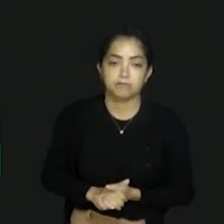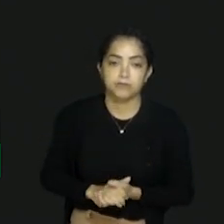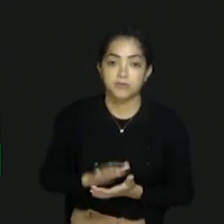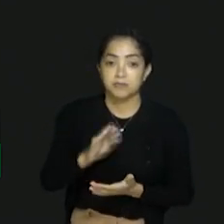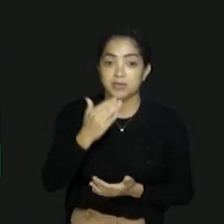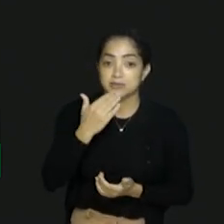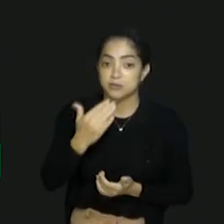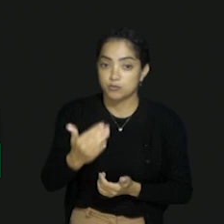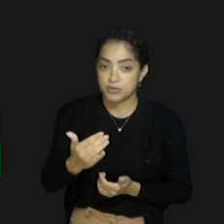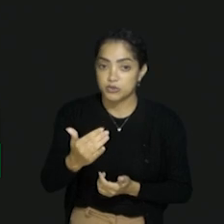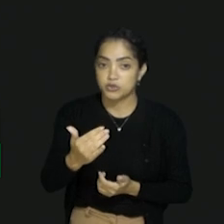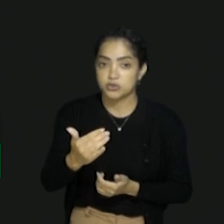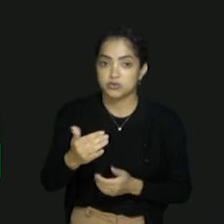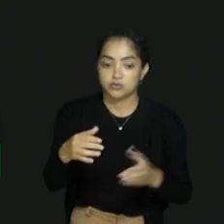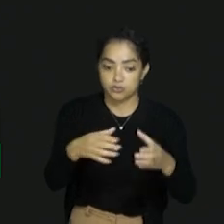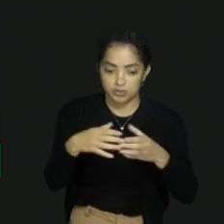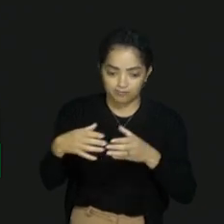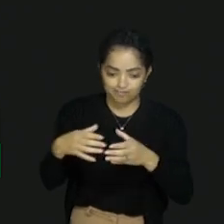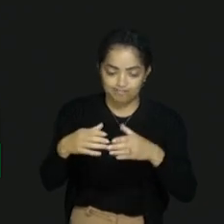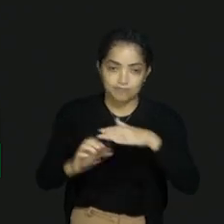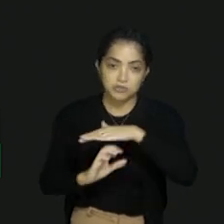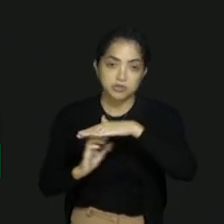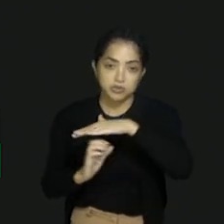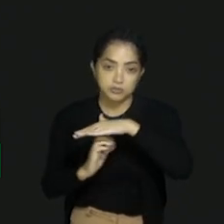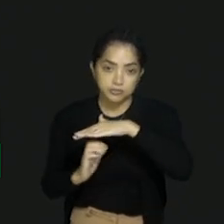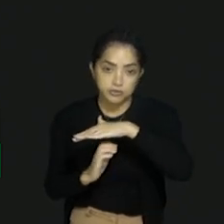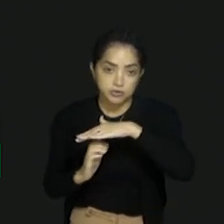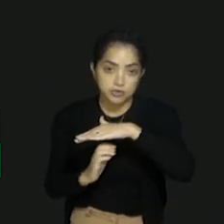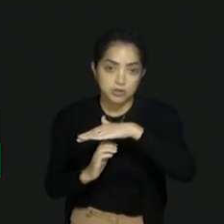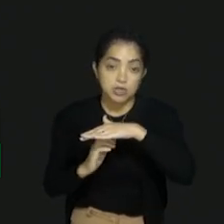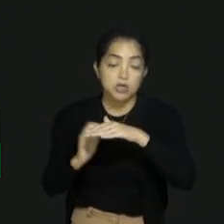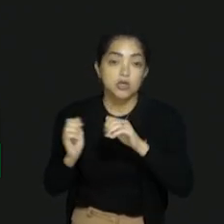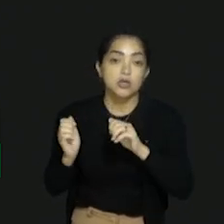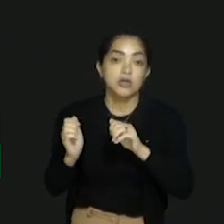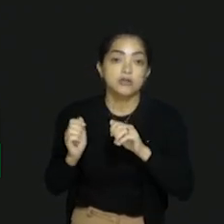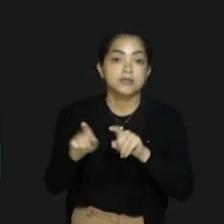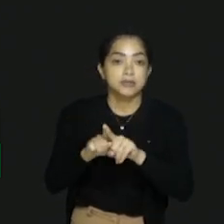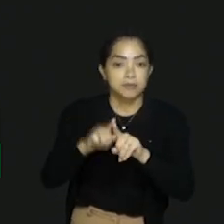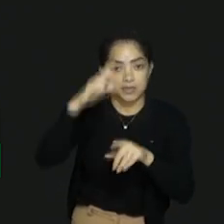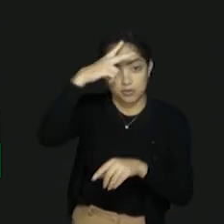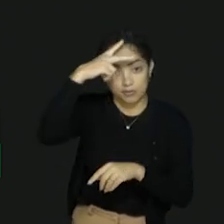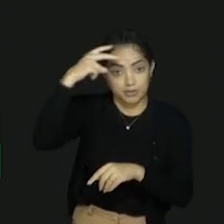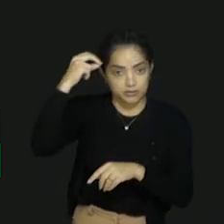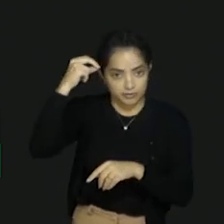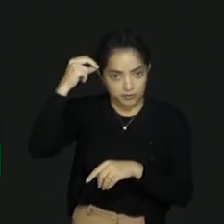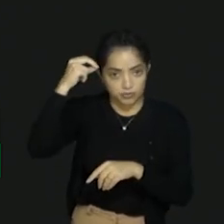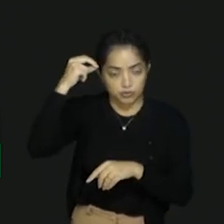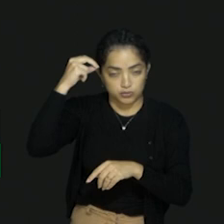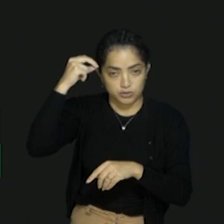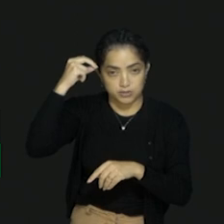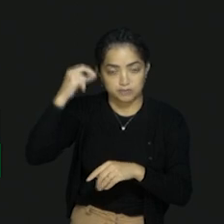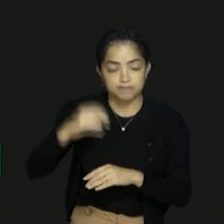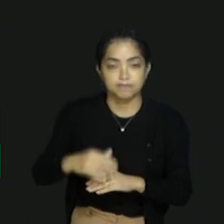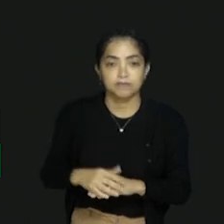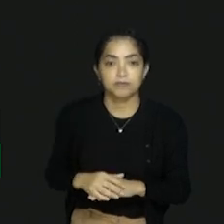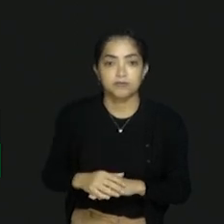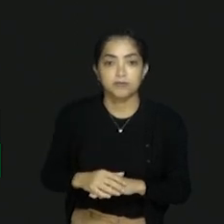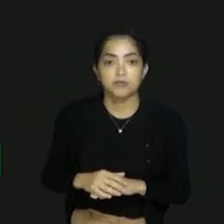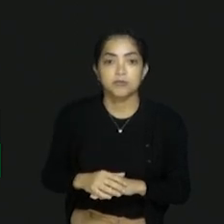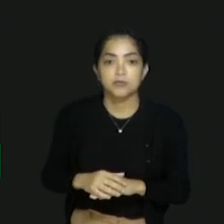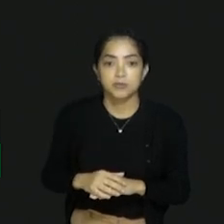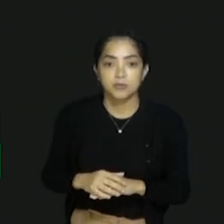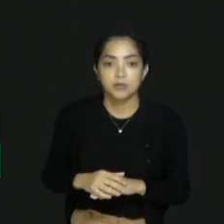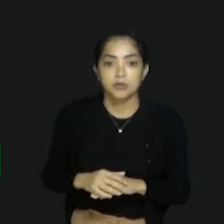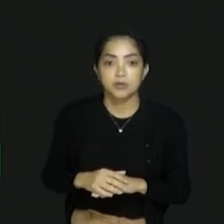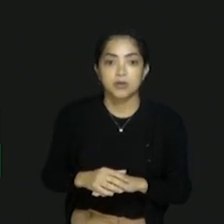um pleito das entidades empresariais de Joinville juntamente com a prefeitura de Joinville que fazer um grande de